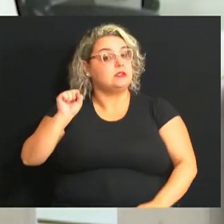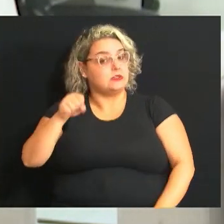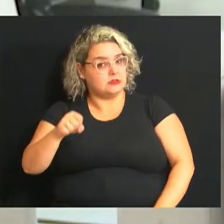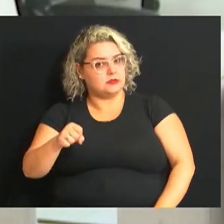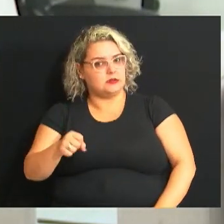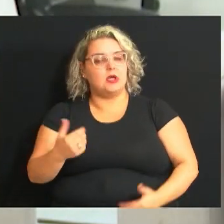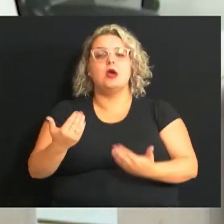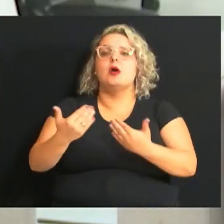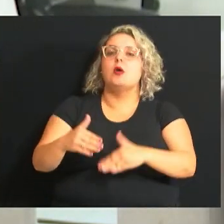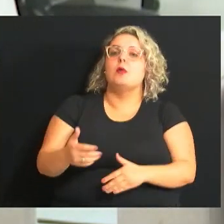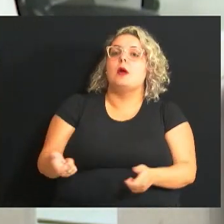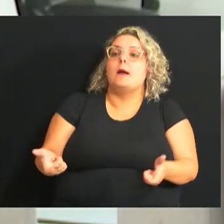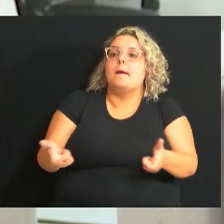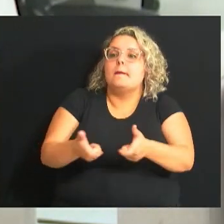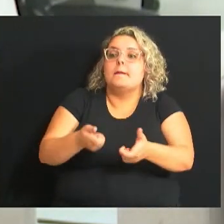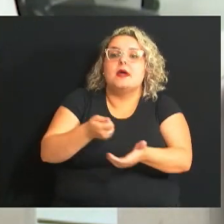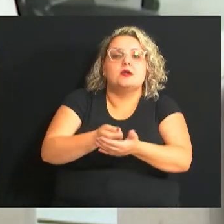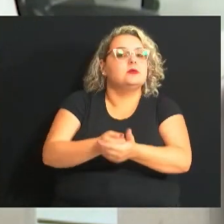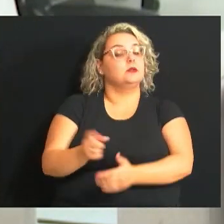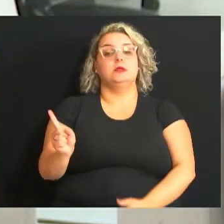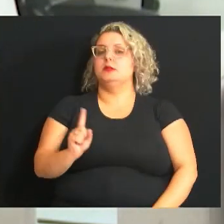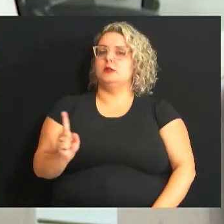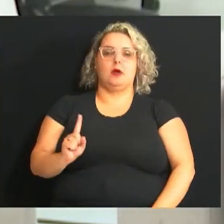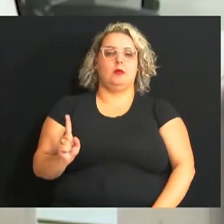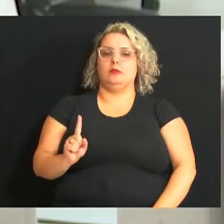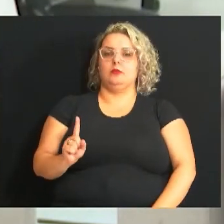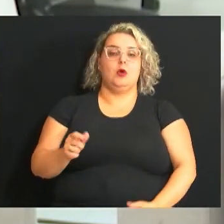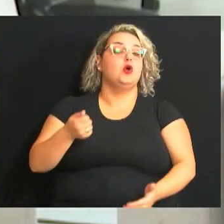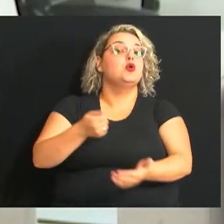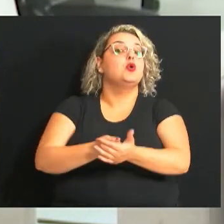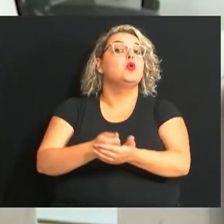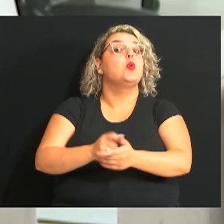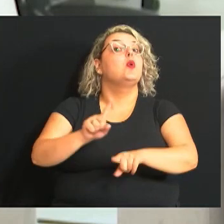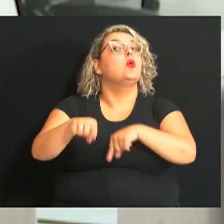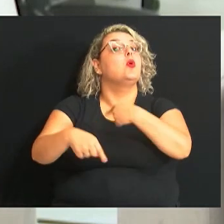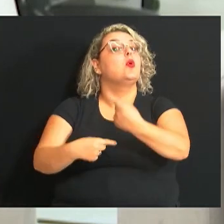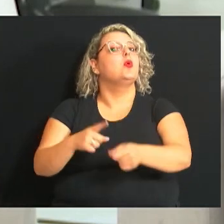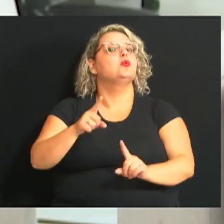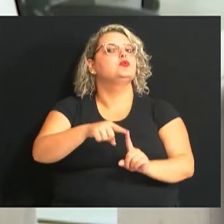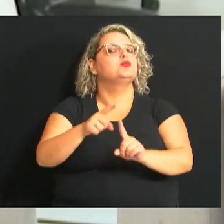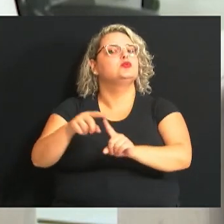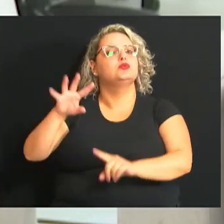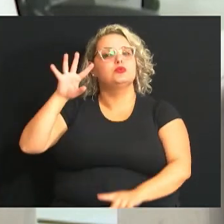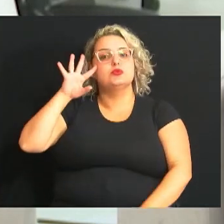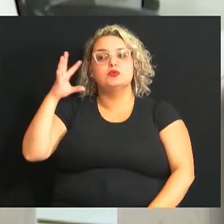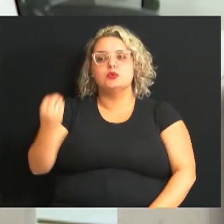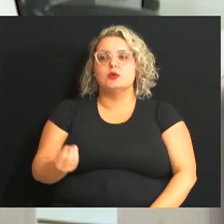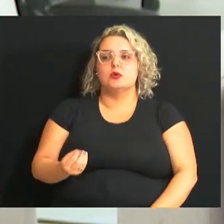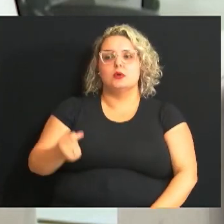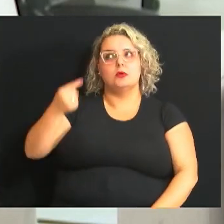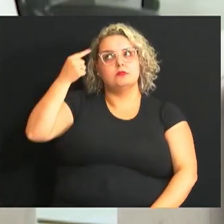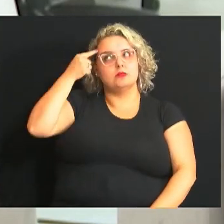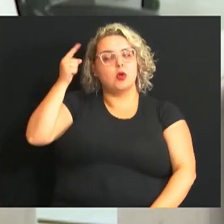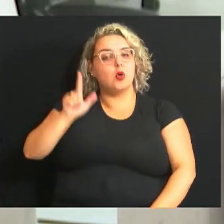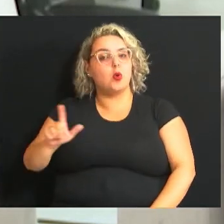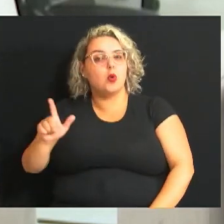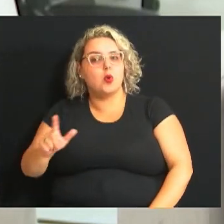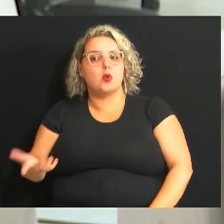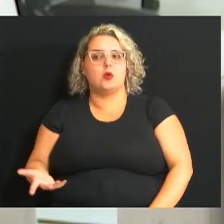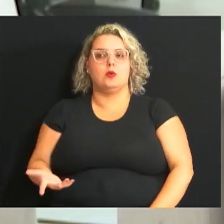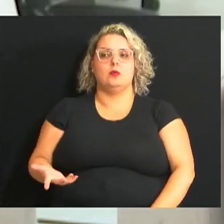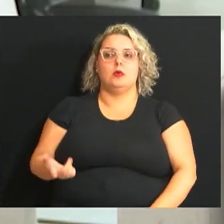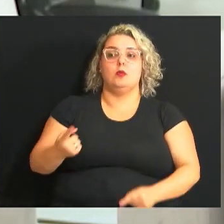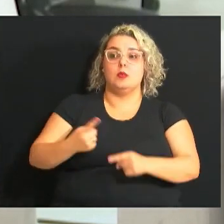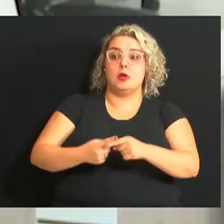menos exigente? Não, porque estamos exigindo outro tipo de sabedoria deles. Raciocínio lógico, né? Porque boa parte